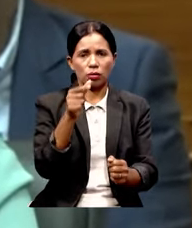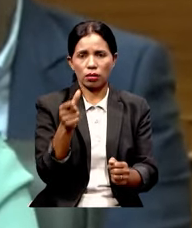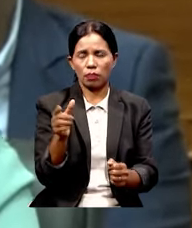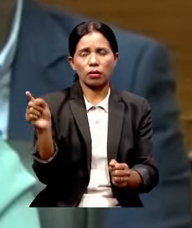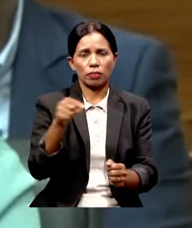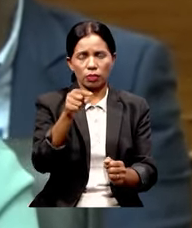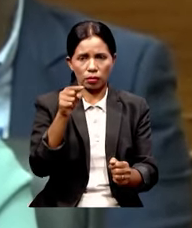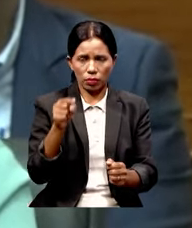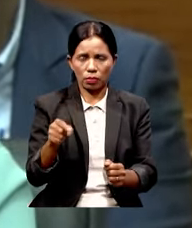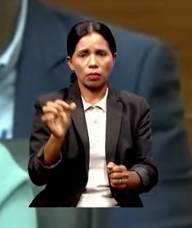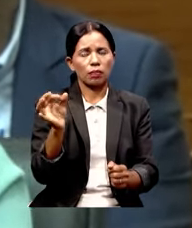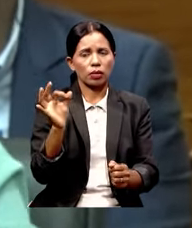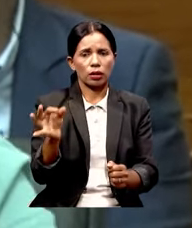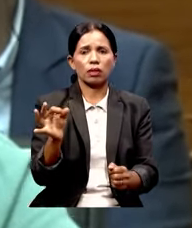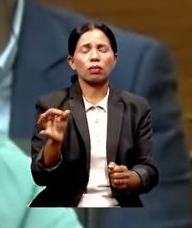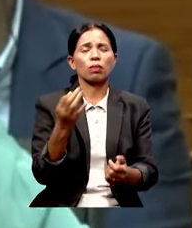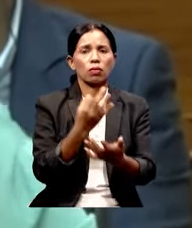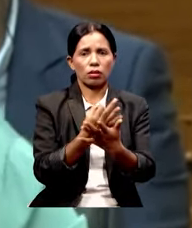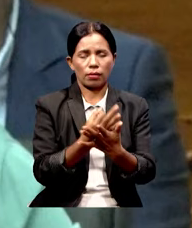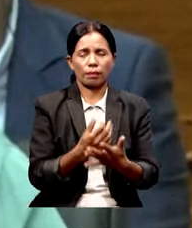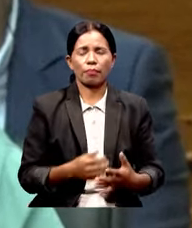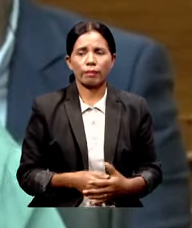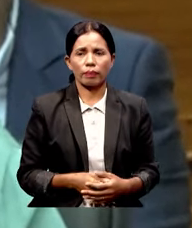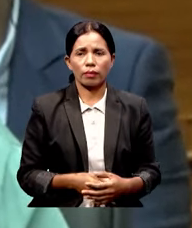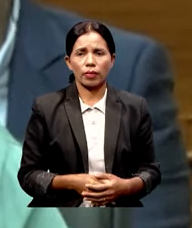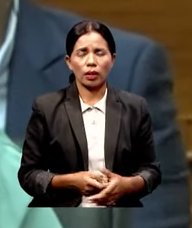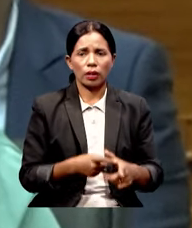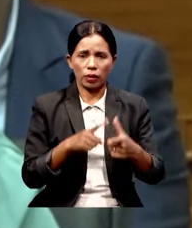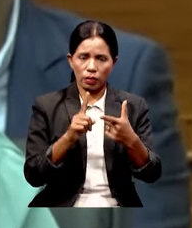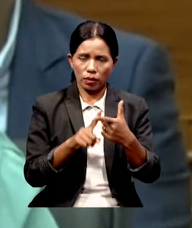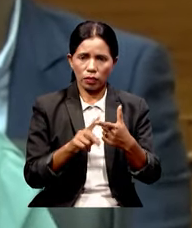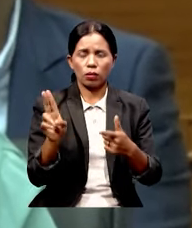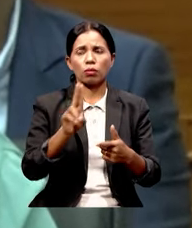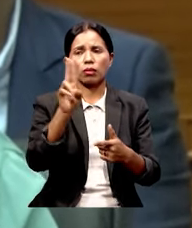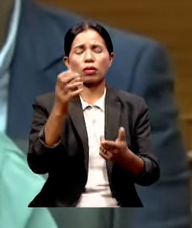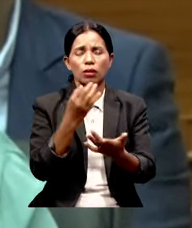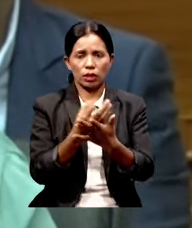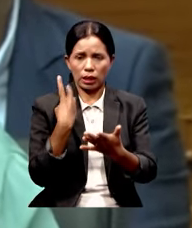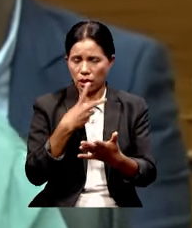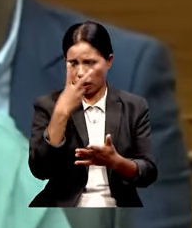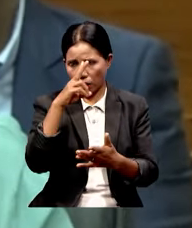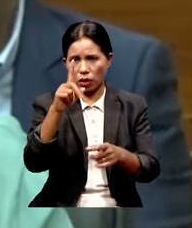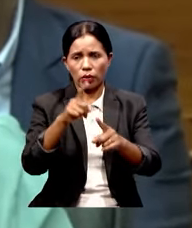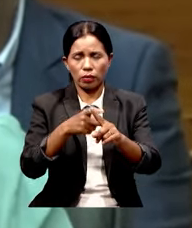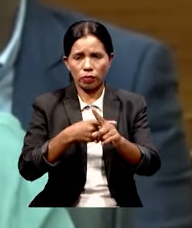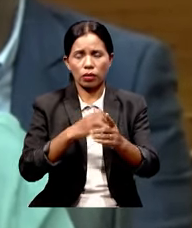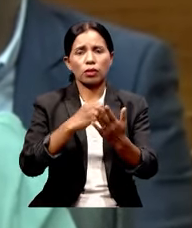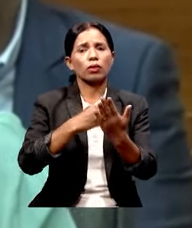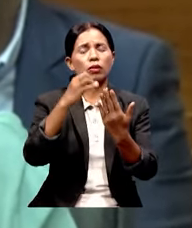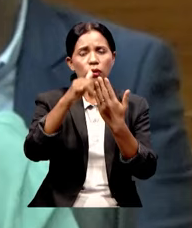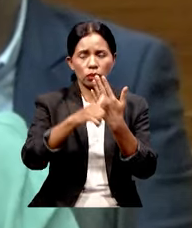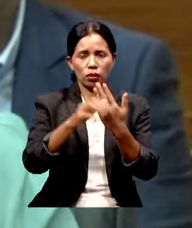561.333.544 k 29% se total orçamento. Tuir fila fale mai, execução neve que tare, o se fulan julho